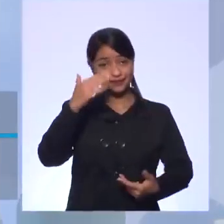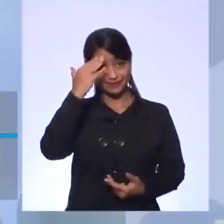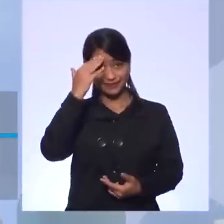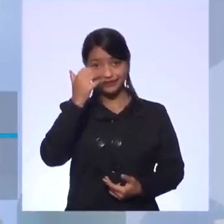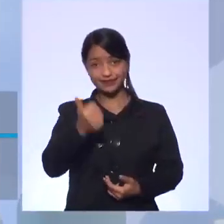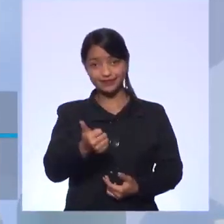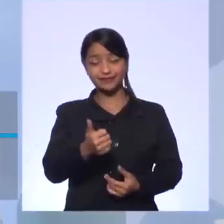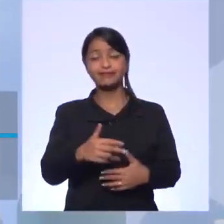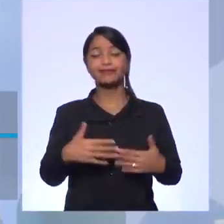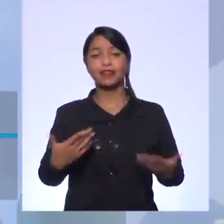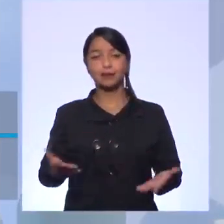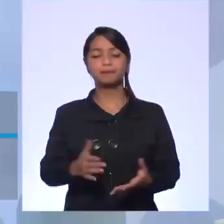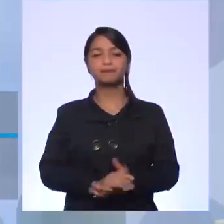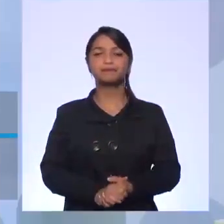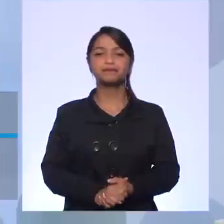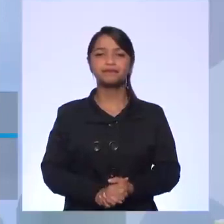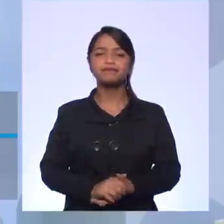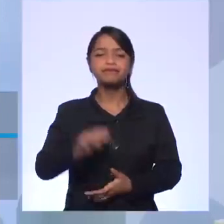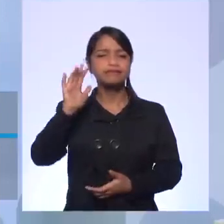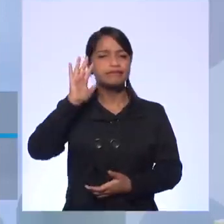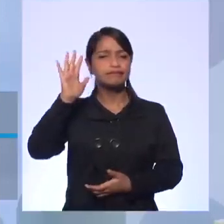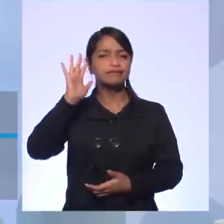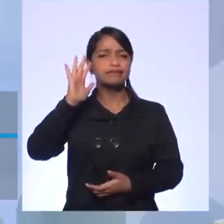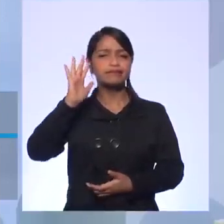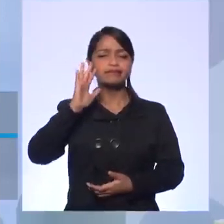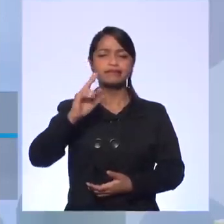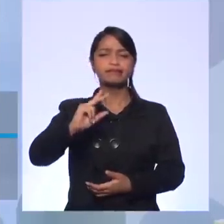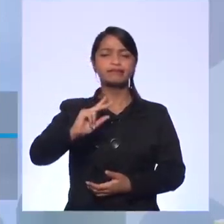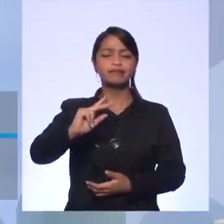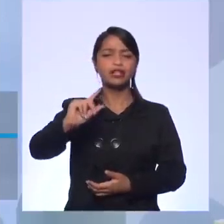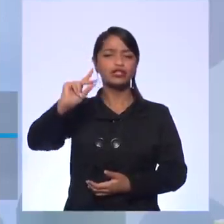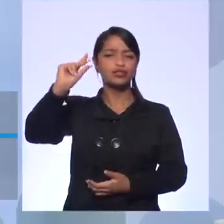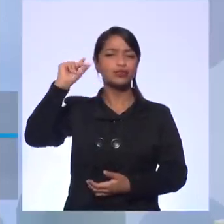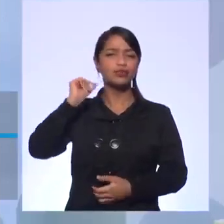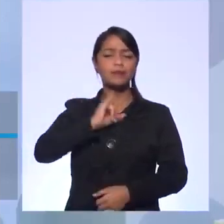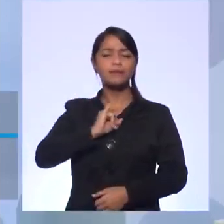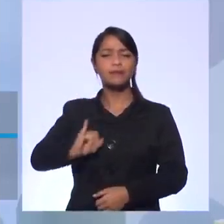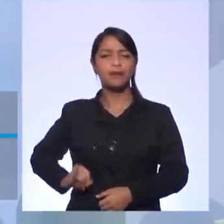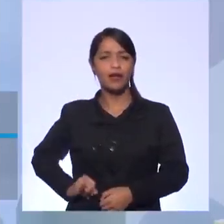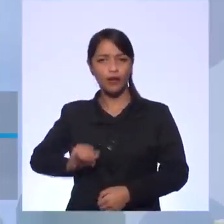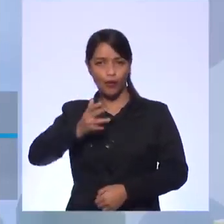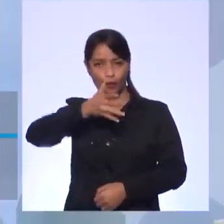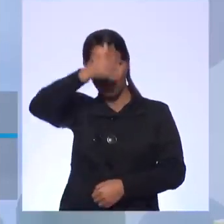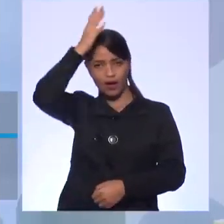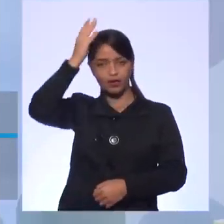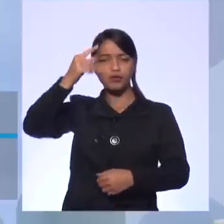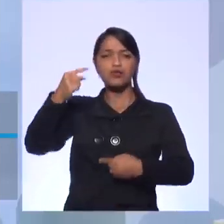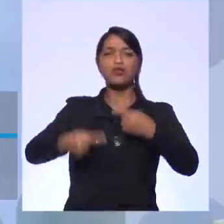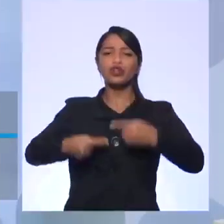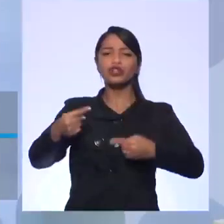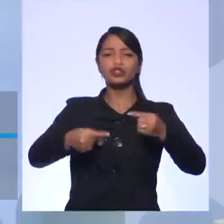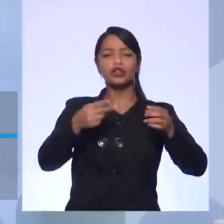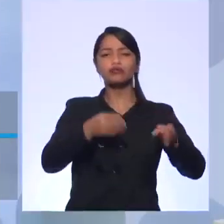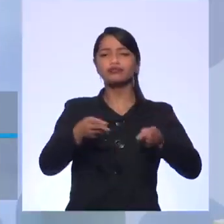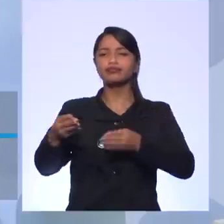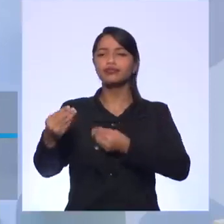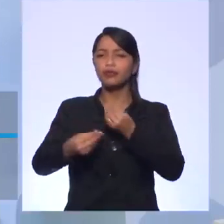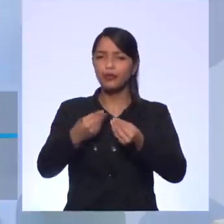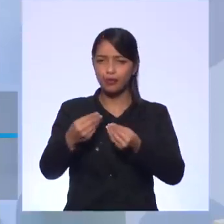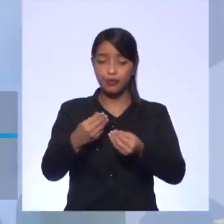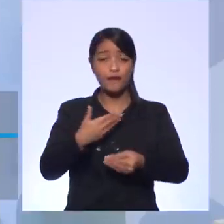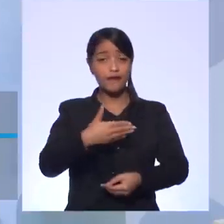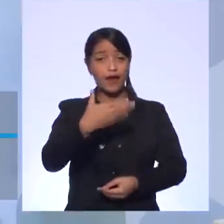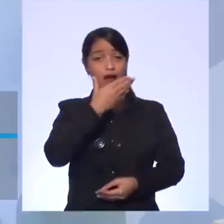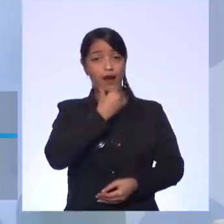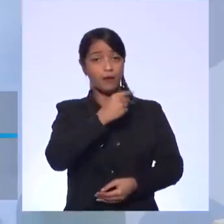pensar a organização política no antigo Império Romano. Está bem? O professor vai fazer a leitura